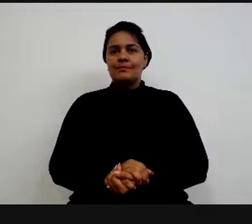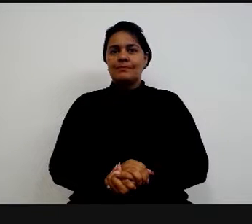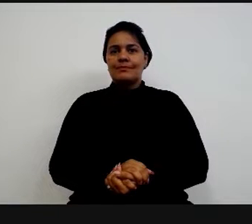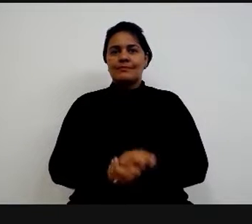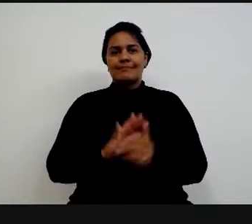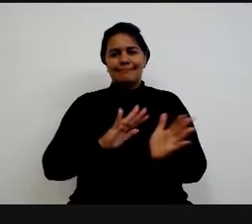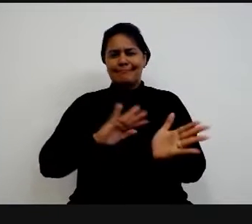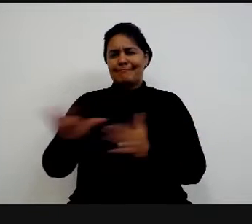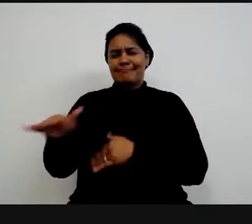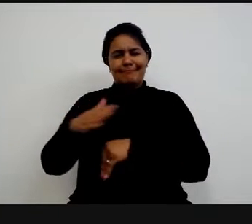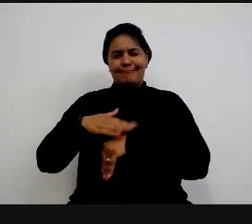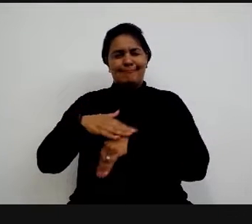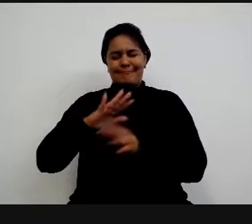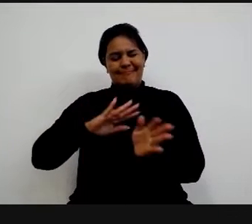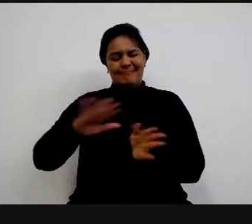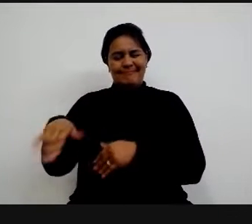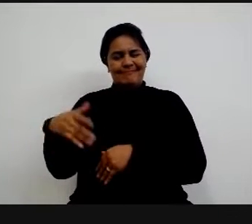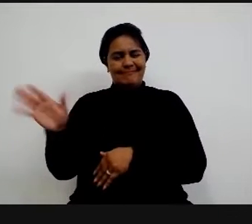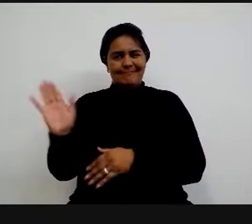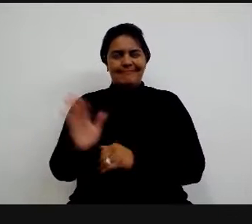Deixa de lado, deixa essa parte de lado.